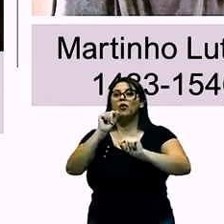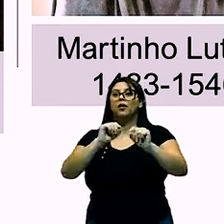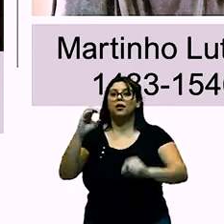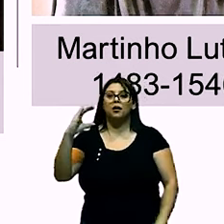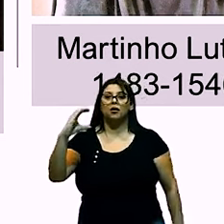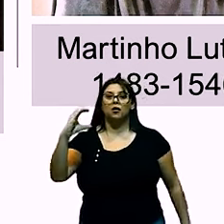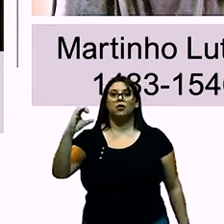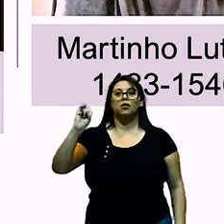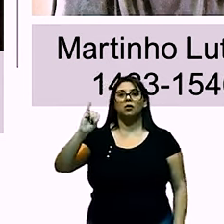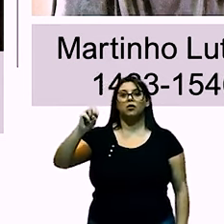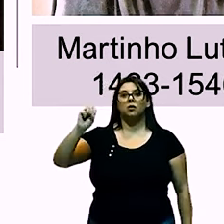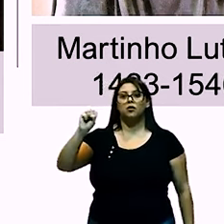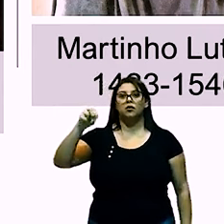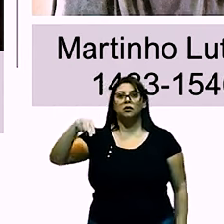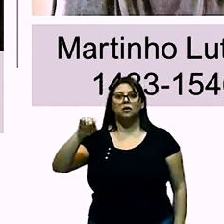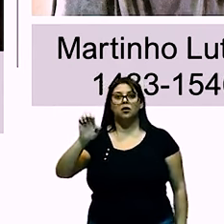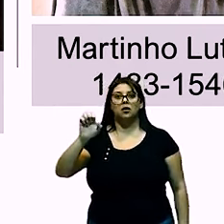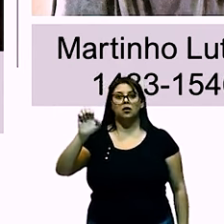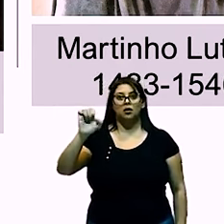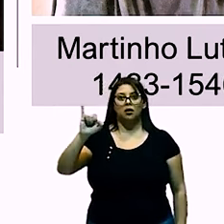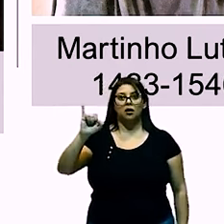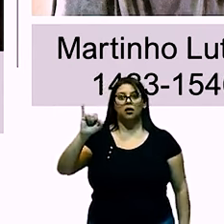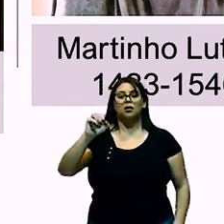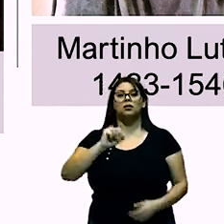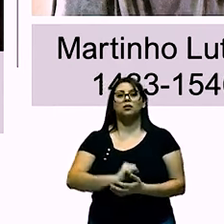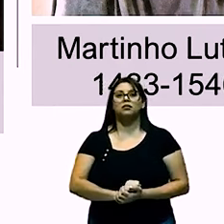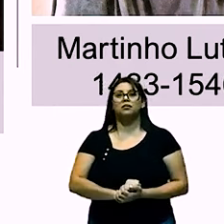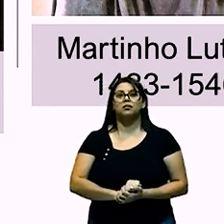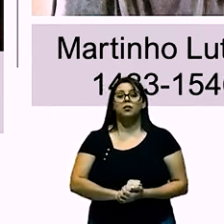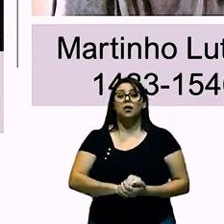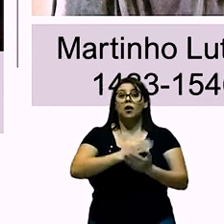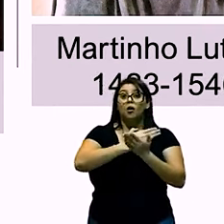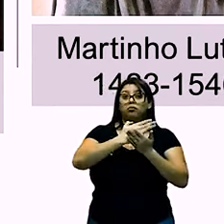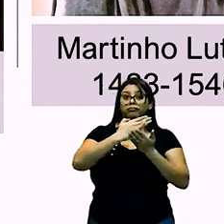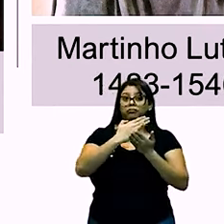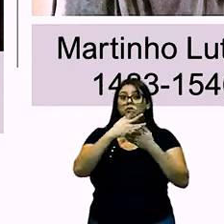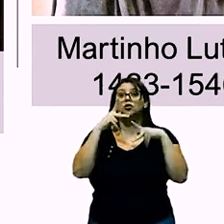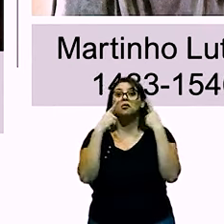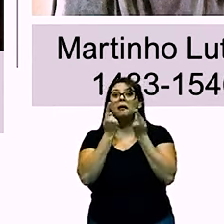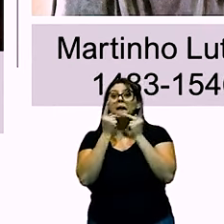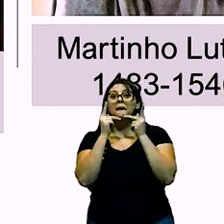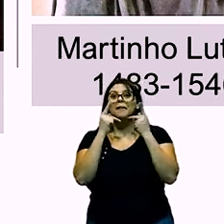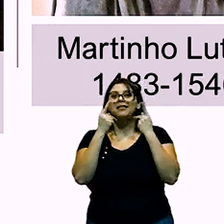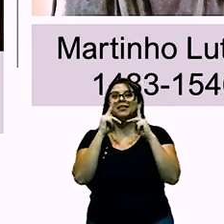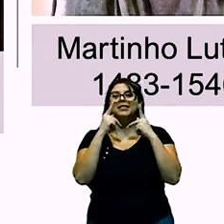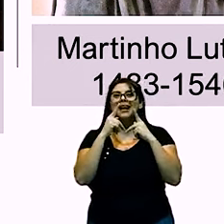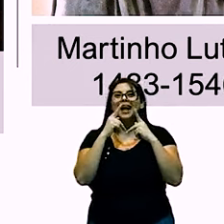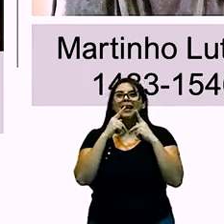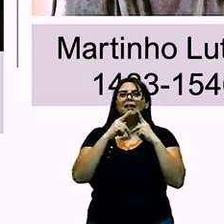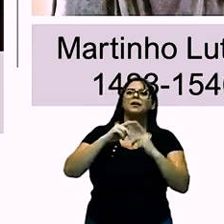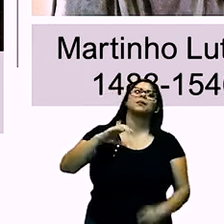E depois de 100 anos, então, levanta Lutero, esse cisne que começou a profetizar, a pregar a palavra do Senhor nosso